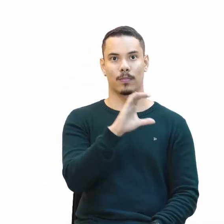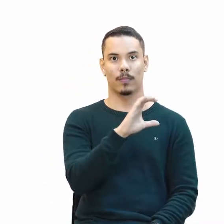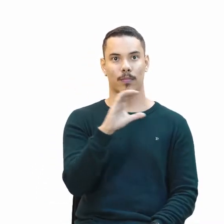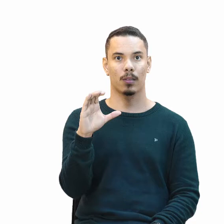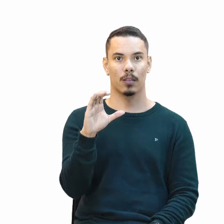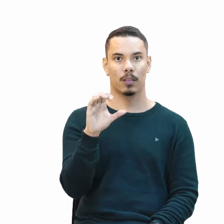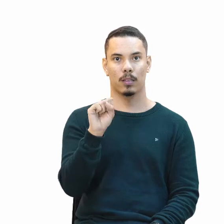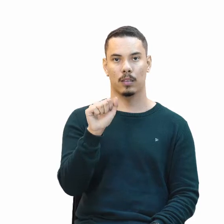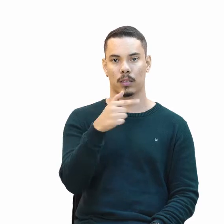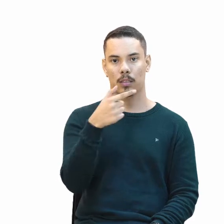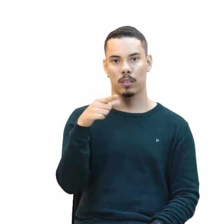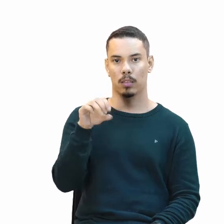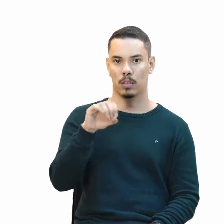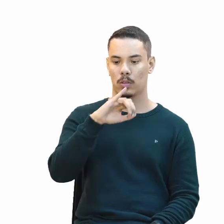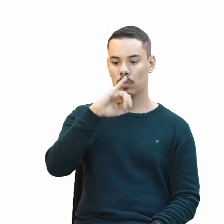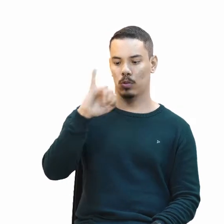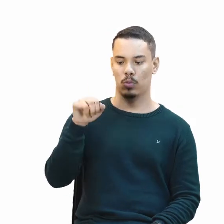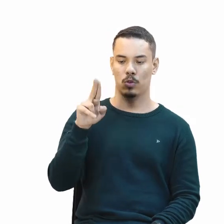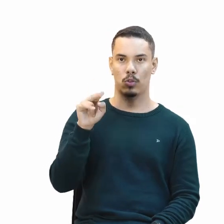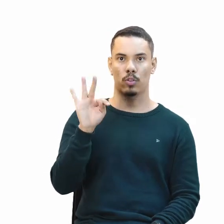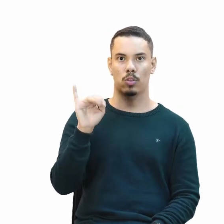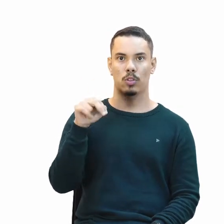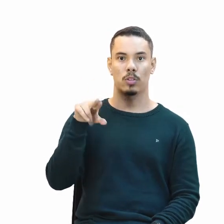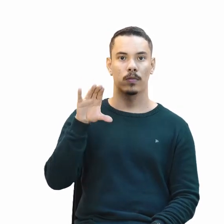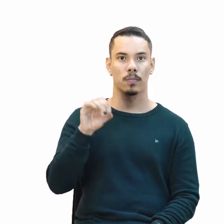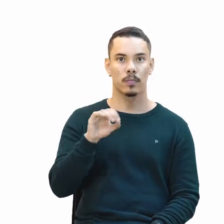Justino, Marte em Roma no ano de